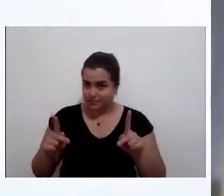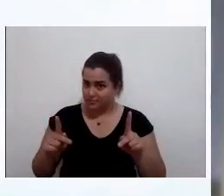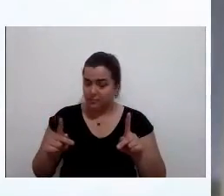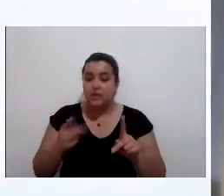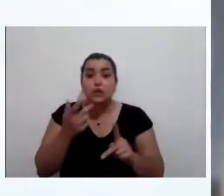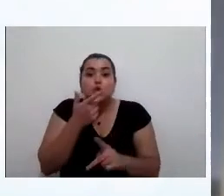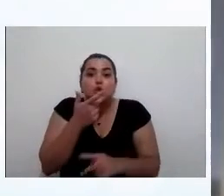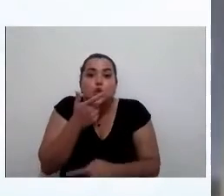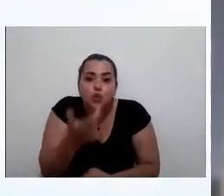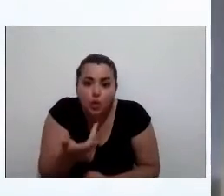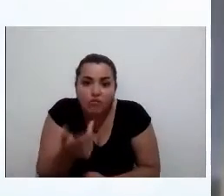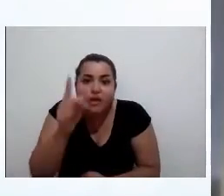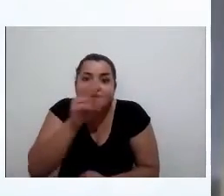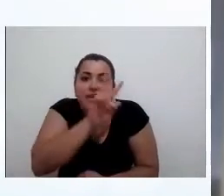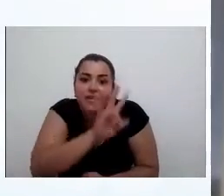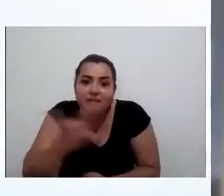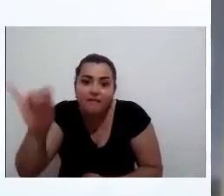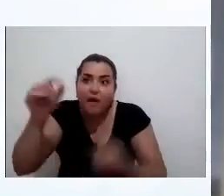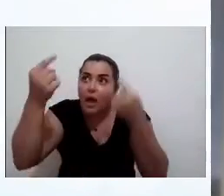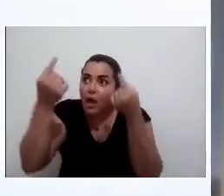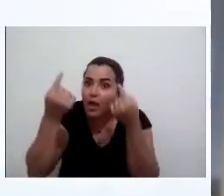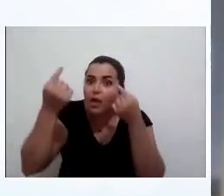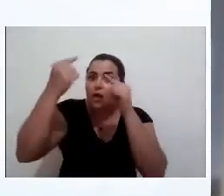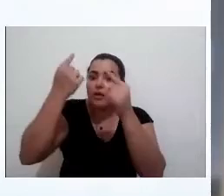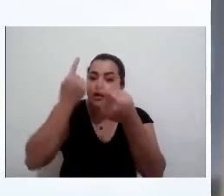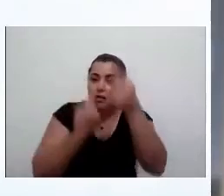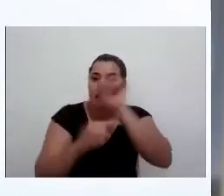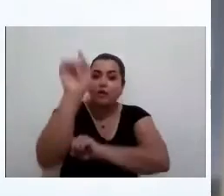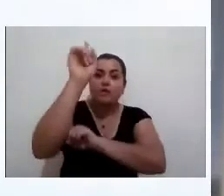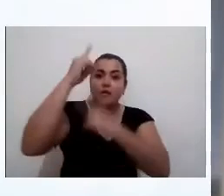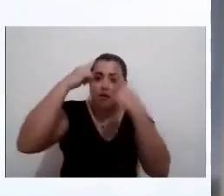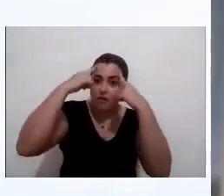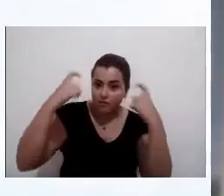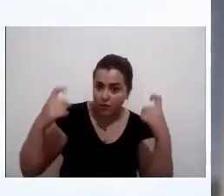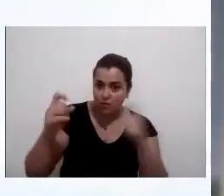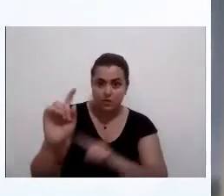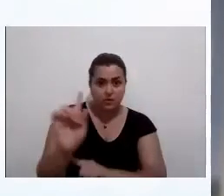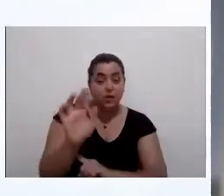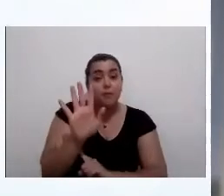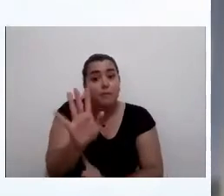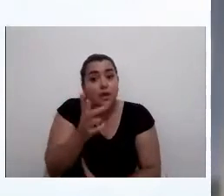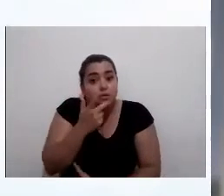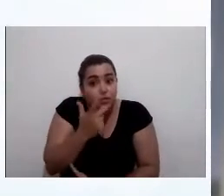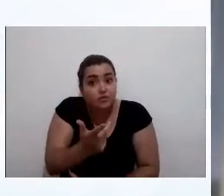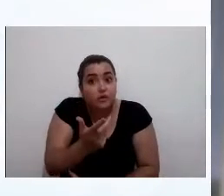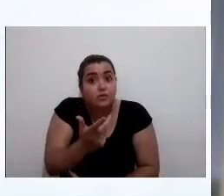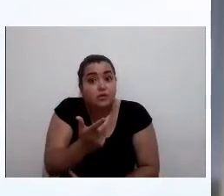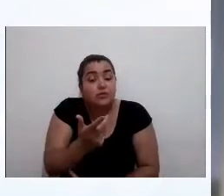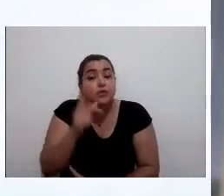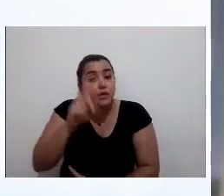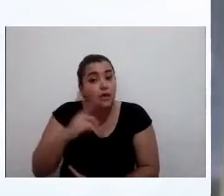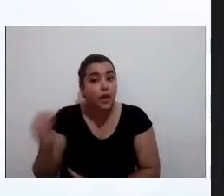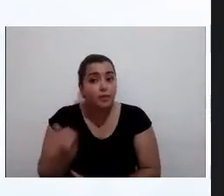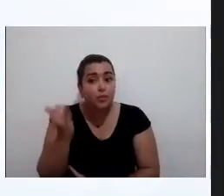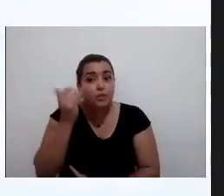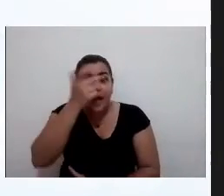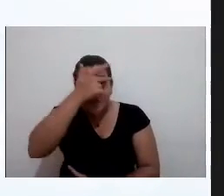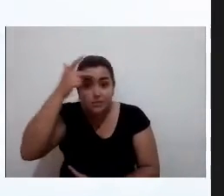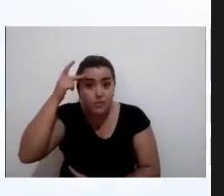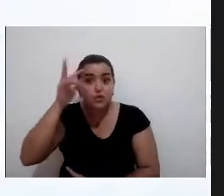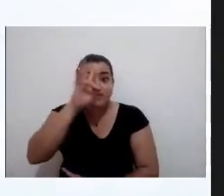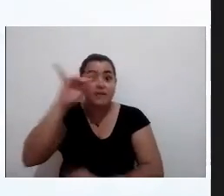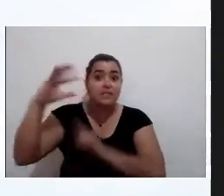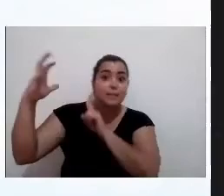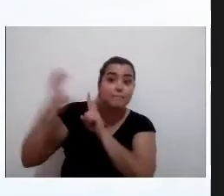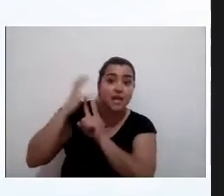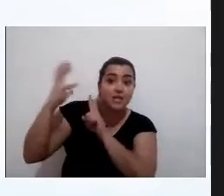uma apologia à guerra ou à violência, mas eu quero falar no campo das ideias, né? As pessoas vão ser pressionadas